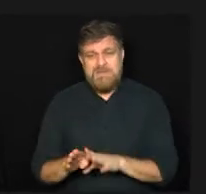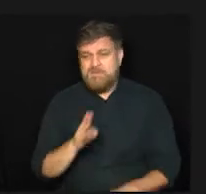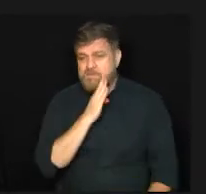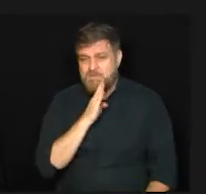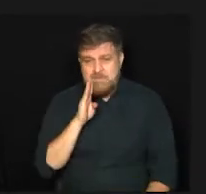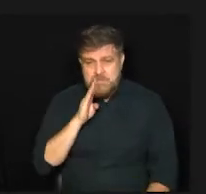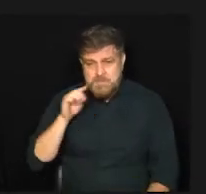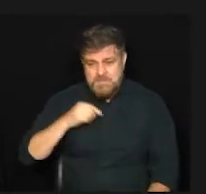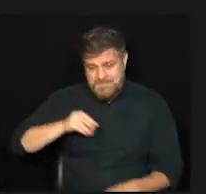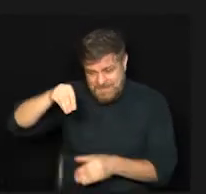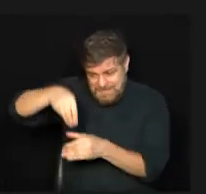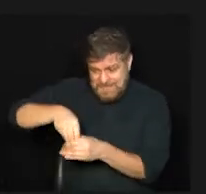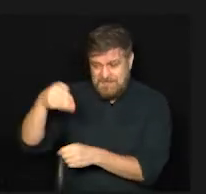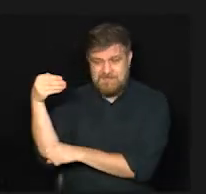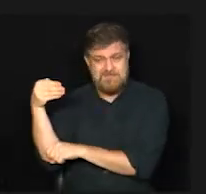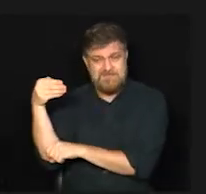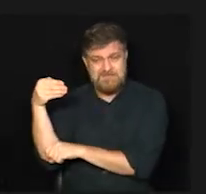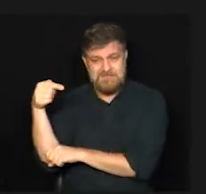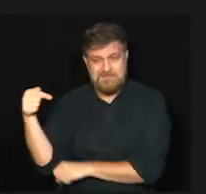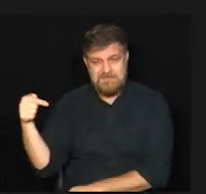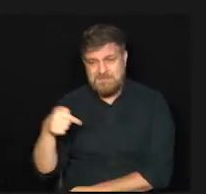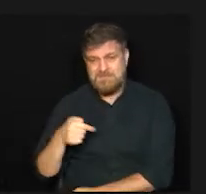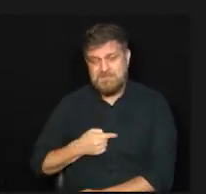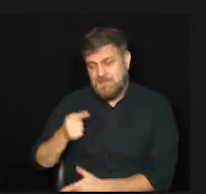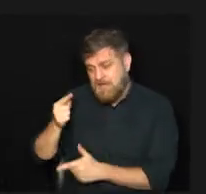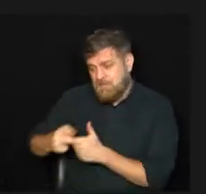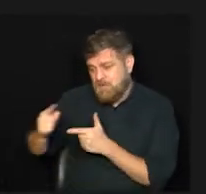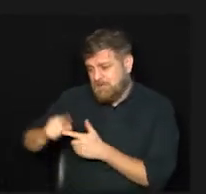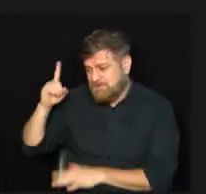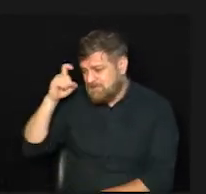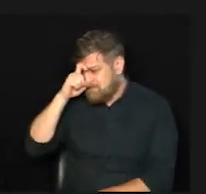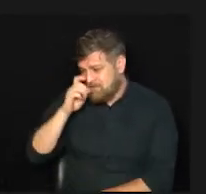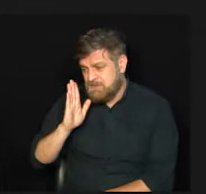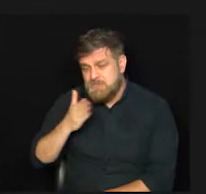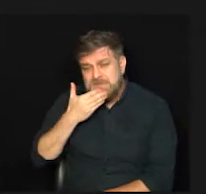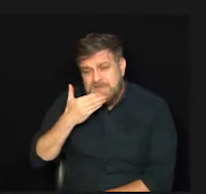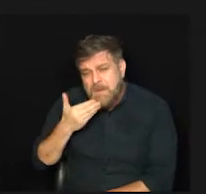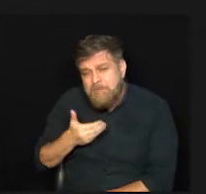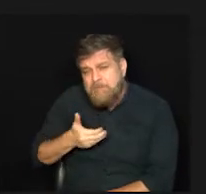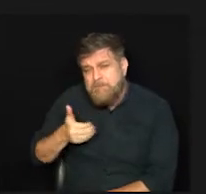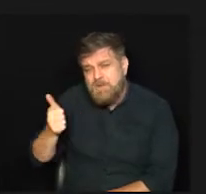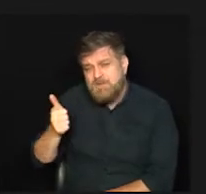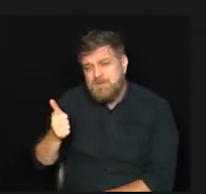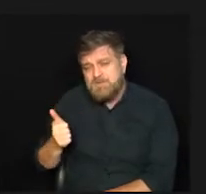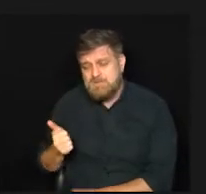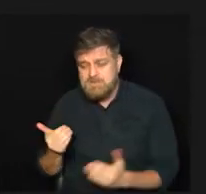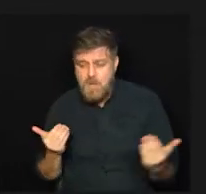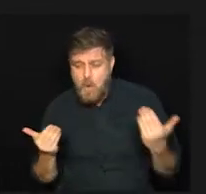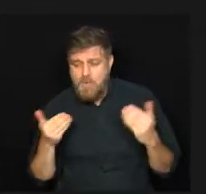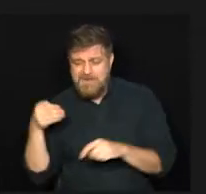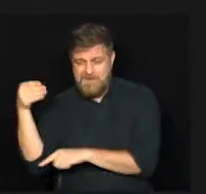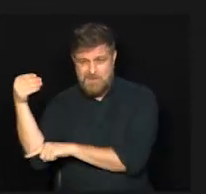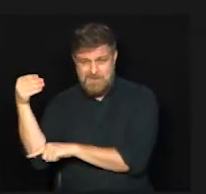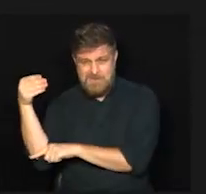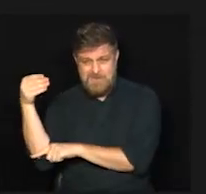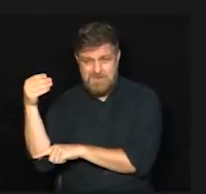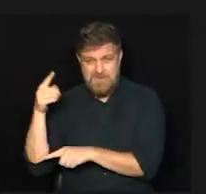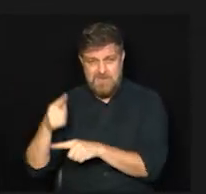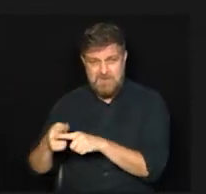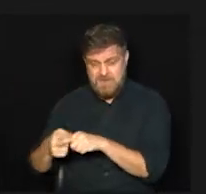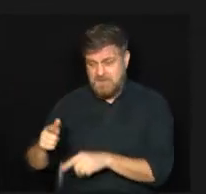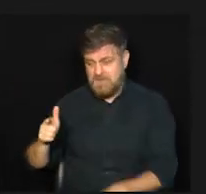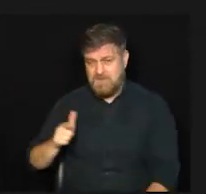restaurantes. Bares e restaurantes estão numa situação difícil, mas já estão melhores do que a hotelaria, né? Porque pelo menos a gente